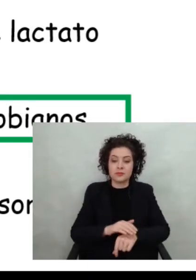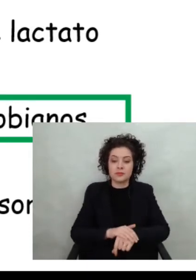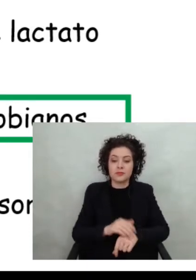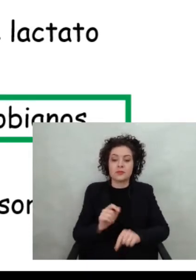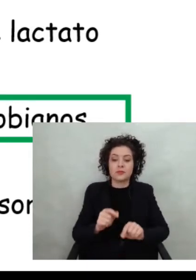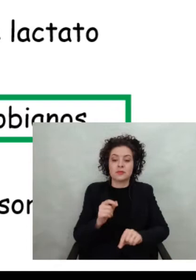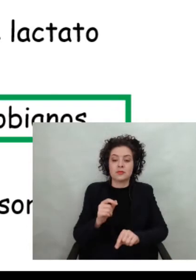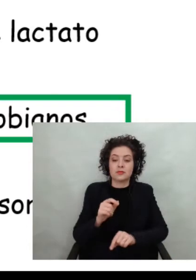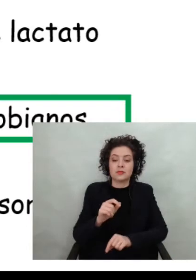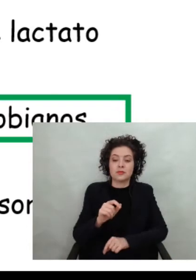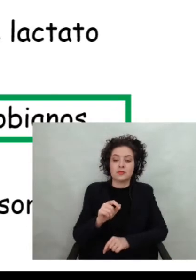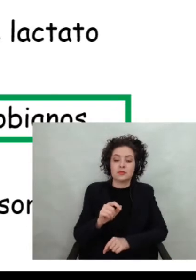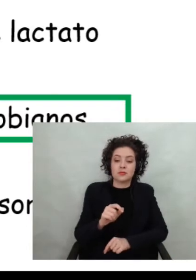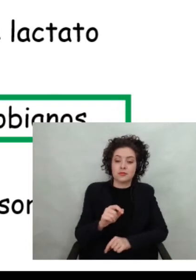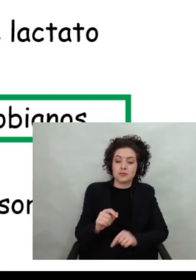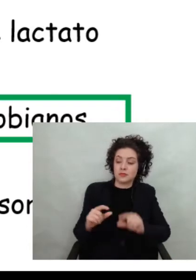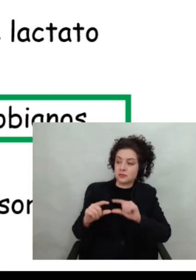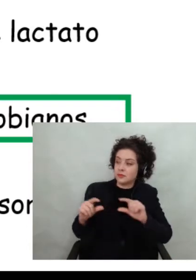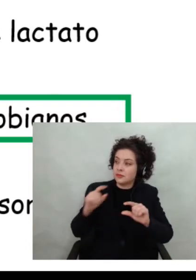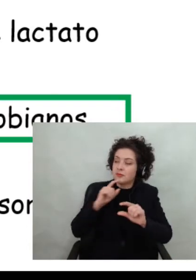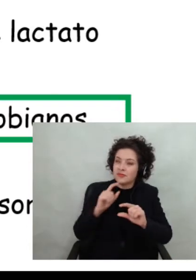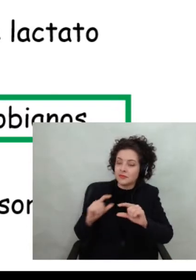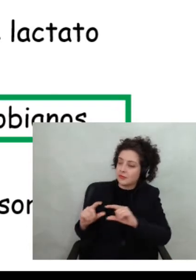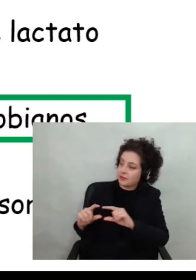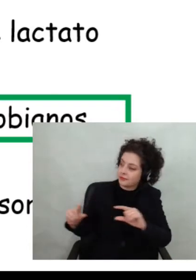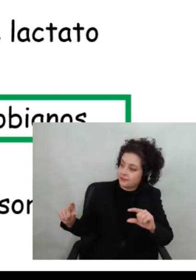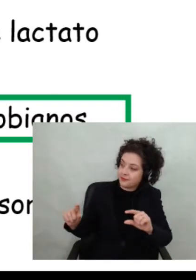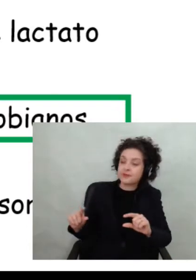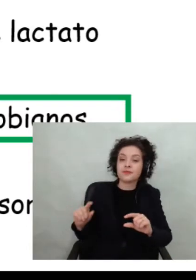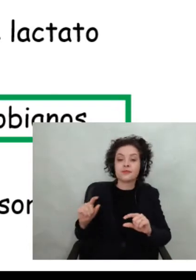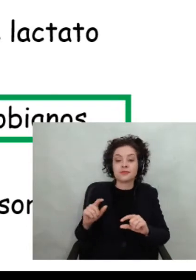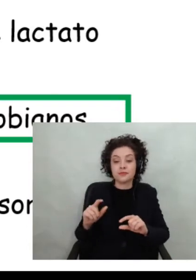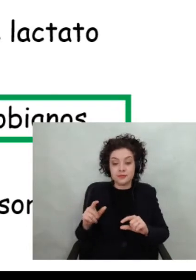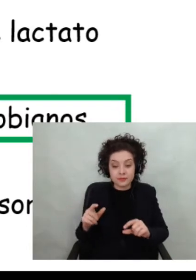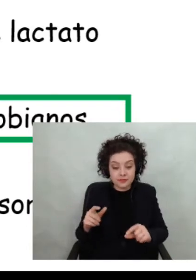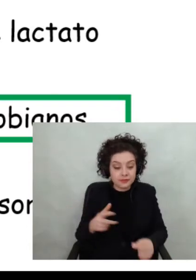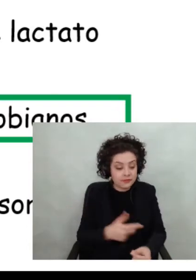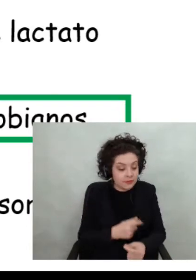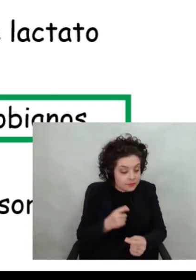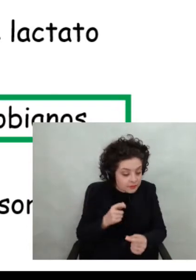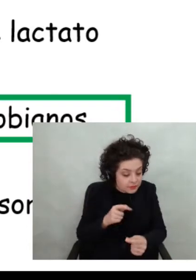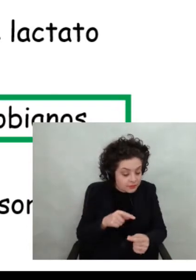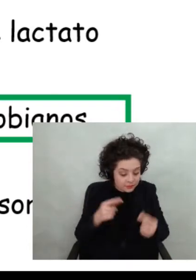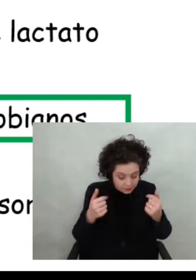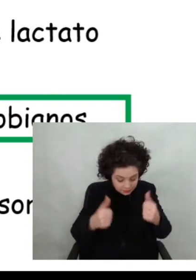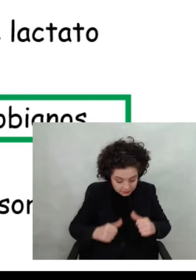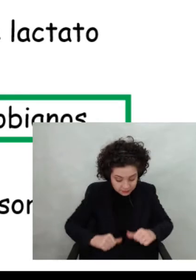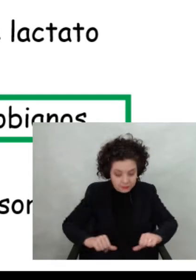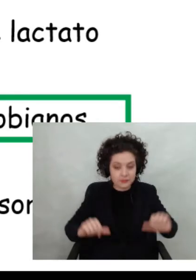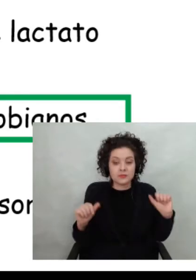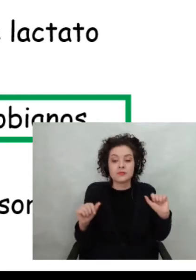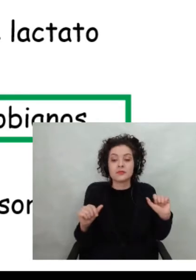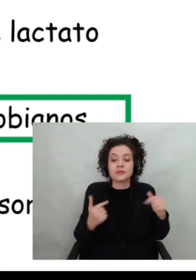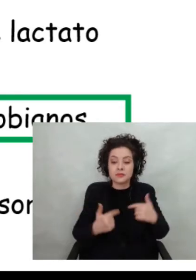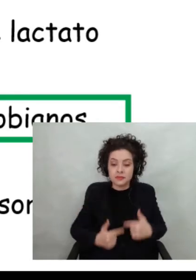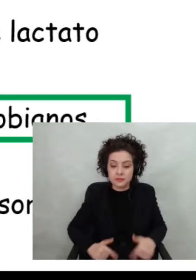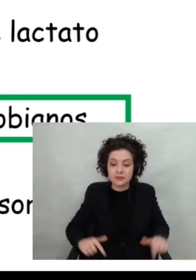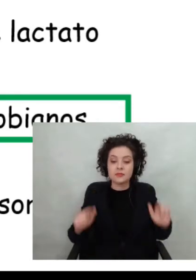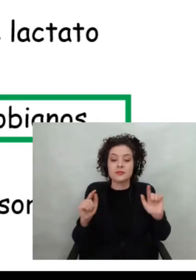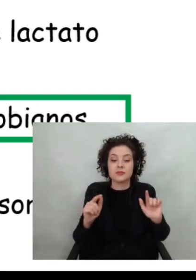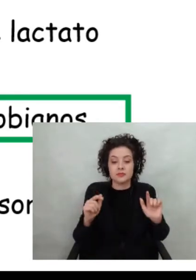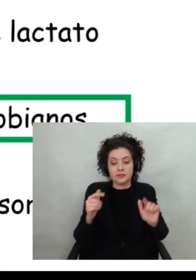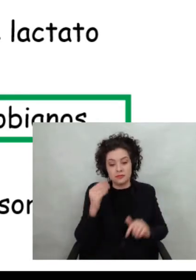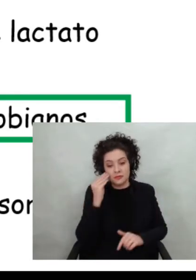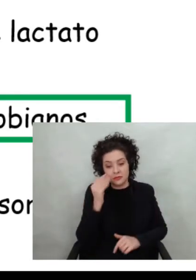otimiza hemodinamicamente aqueles pacientes mais críticos. Então, qual é a principal diferença, eu diria, hoje, e nós vamos ter uma aula abordando